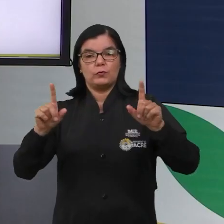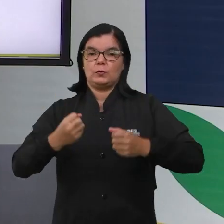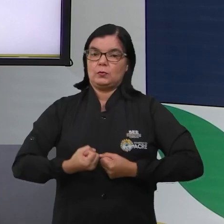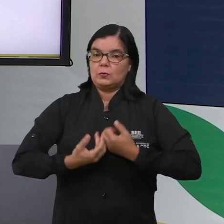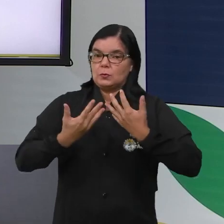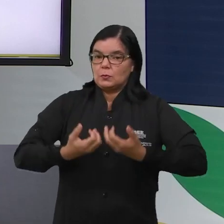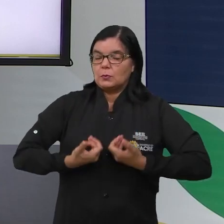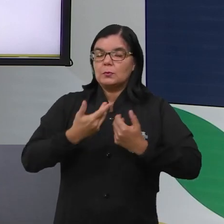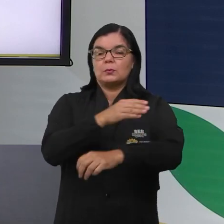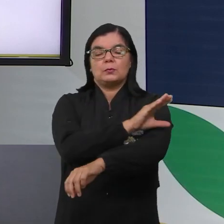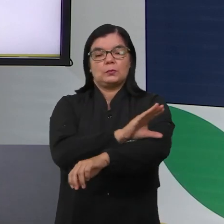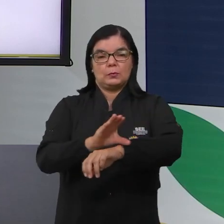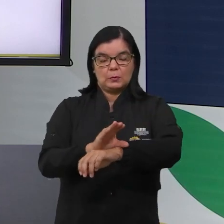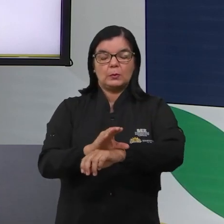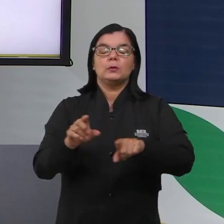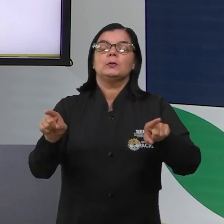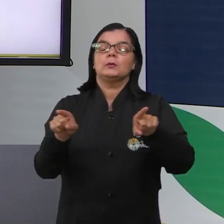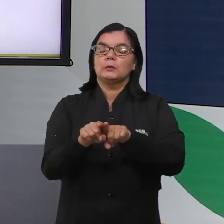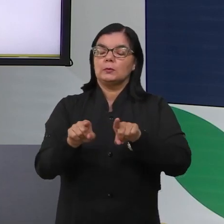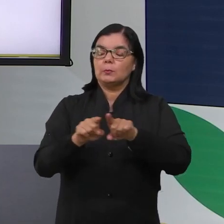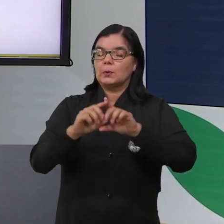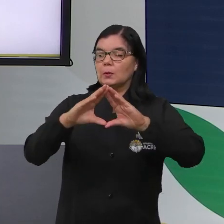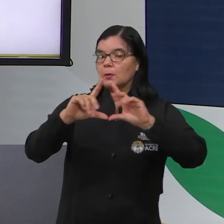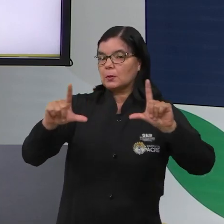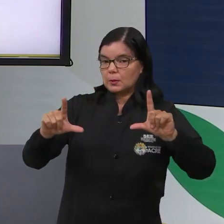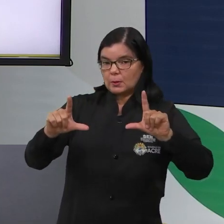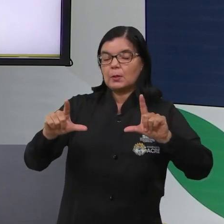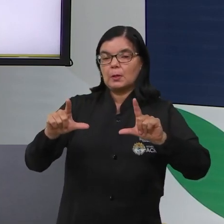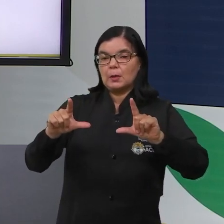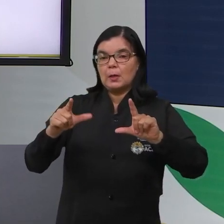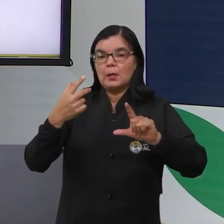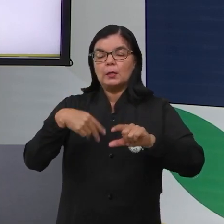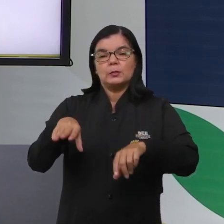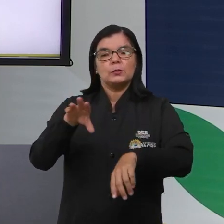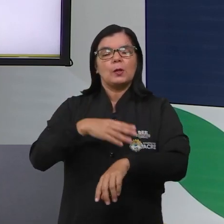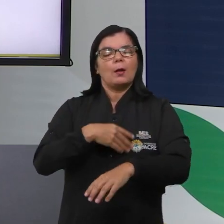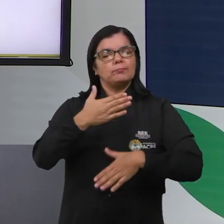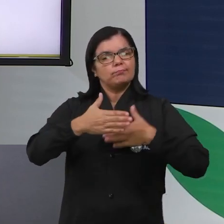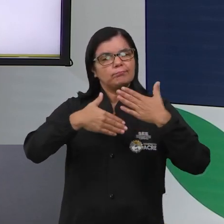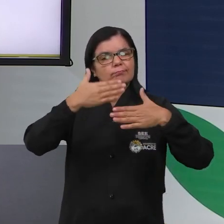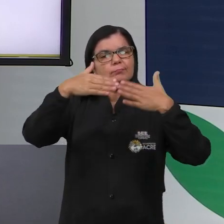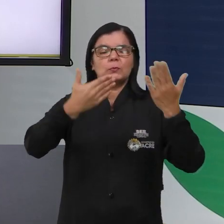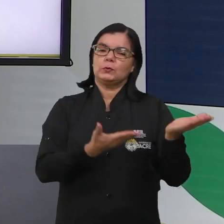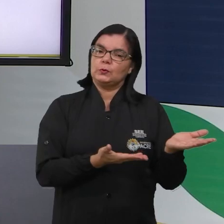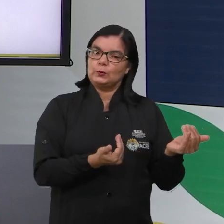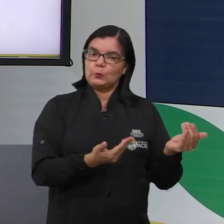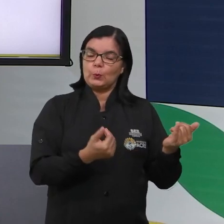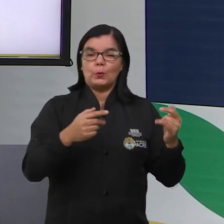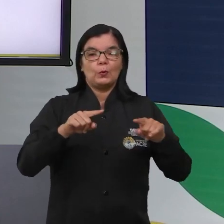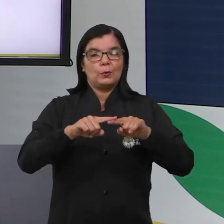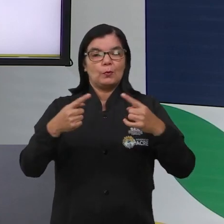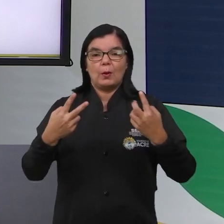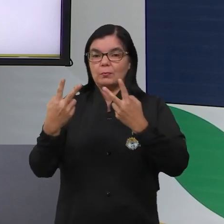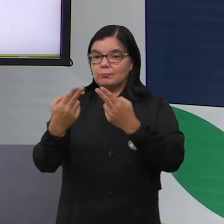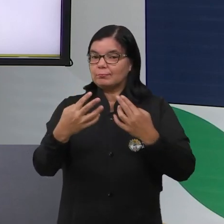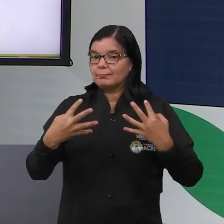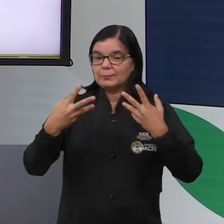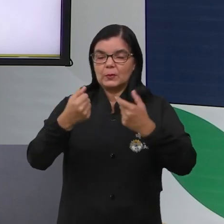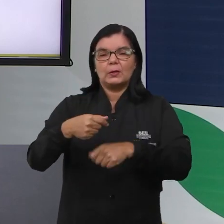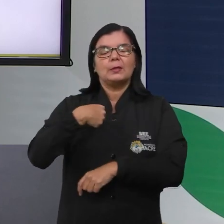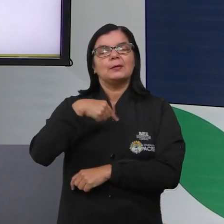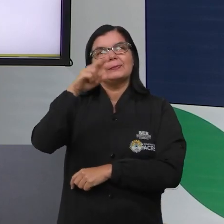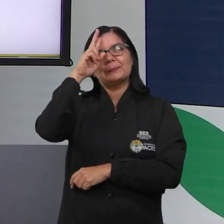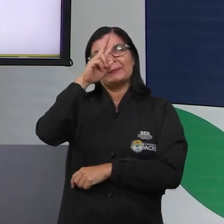Então, é claro que a cultura da juventude ela vai evoluindo, como tudo vai evoluindo. Eu me